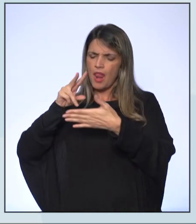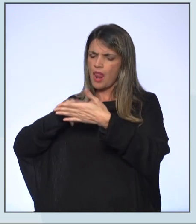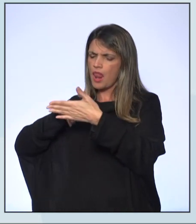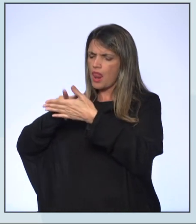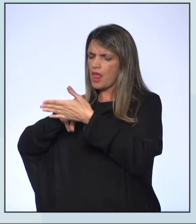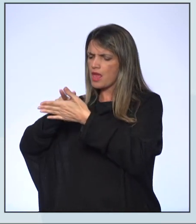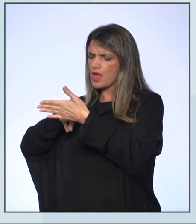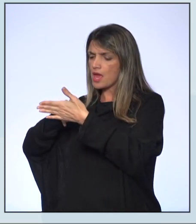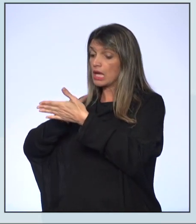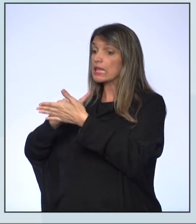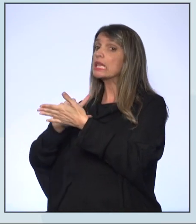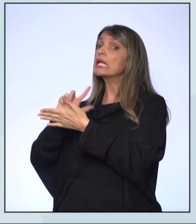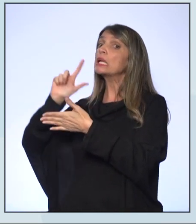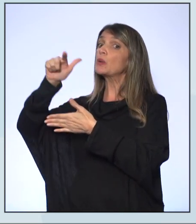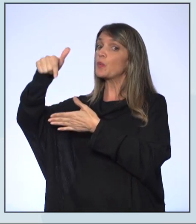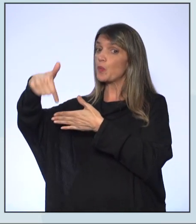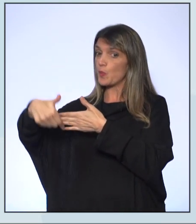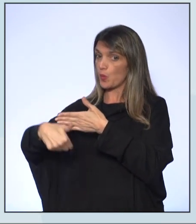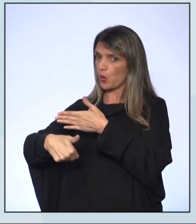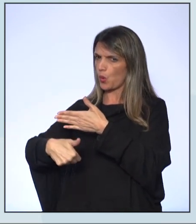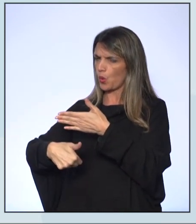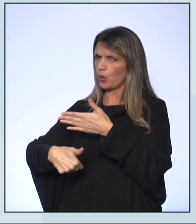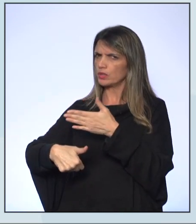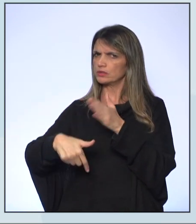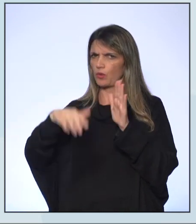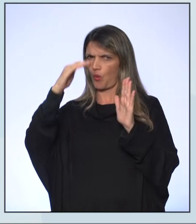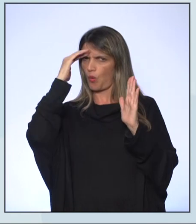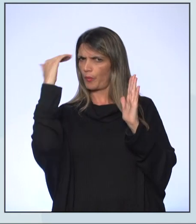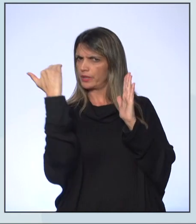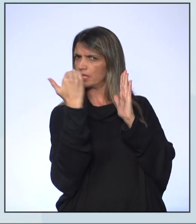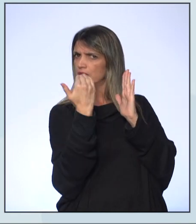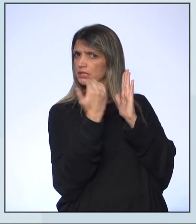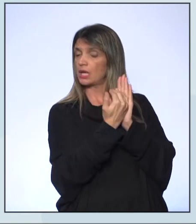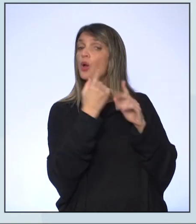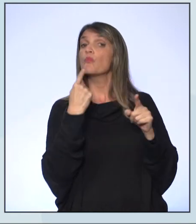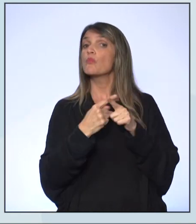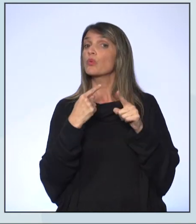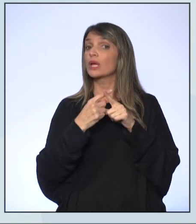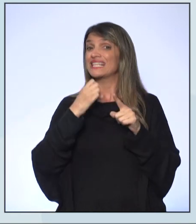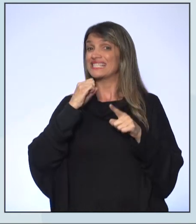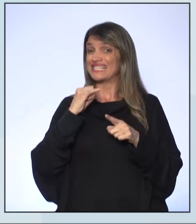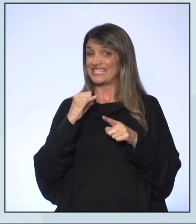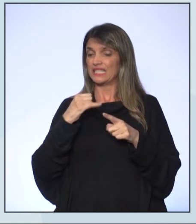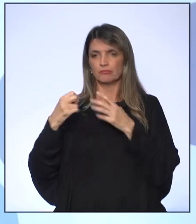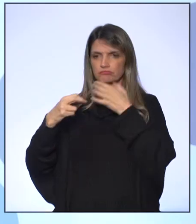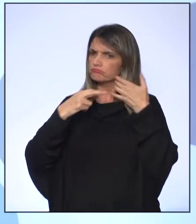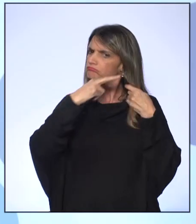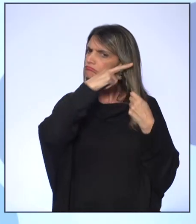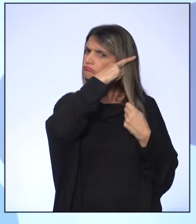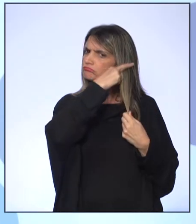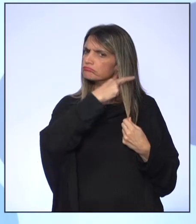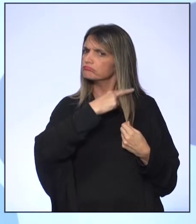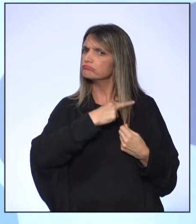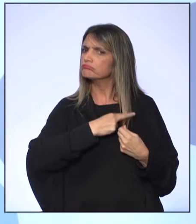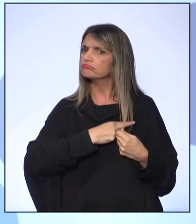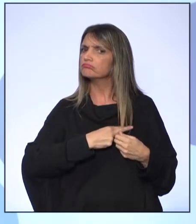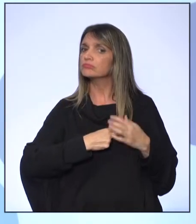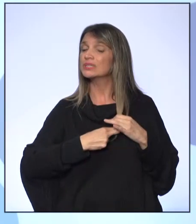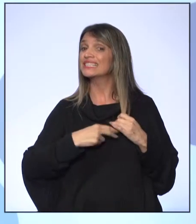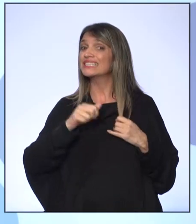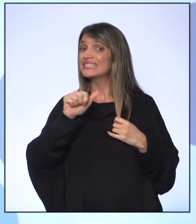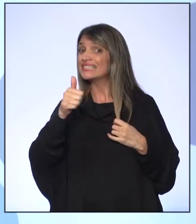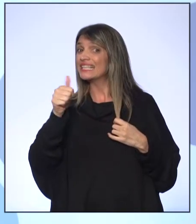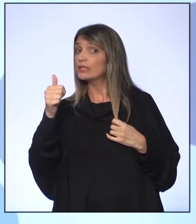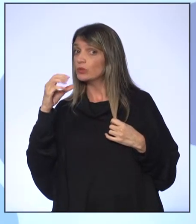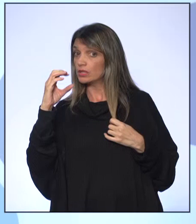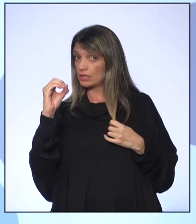aparelho e aí você seguir ela. Porque se seu aparelho foi projetado para funcionar na tensão de